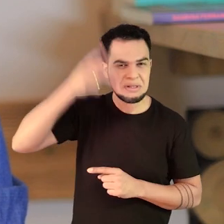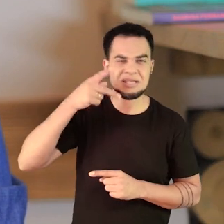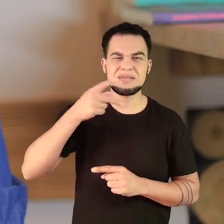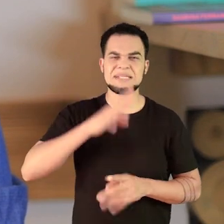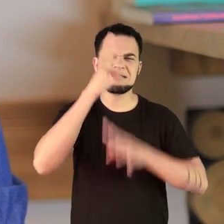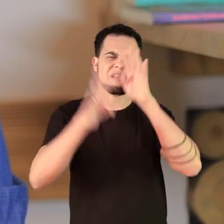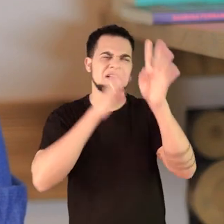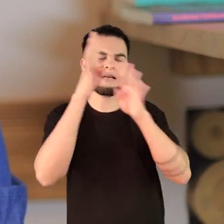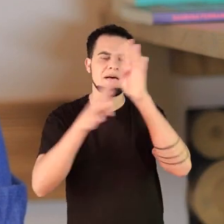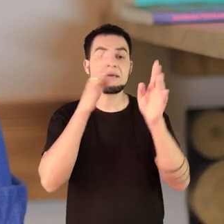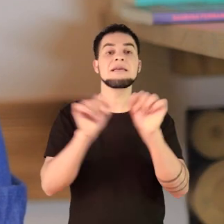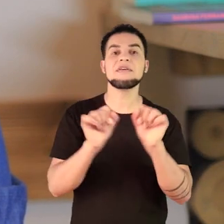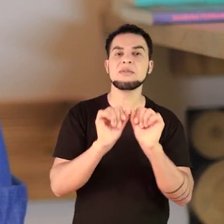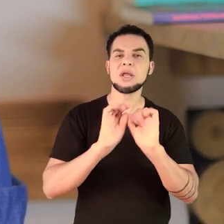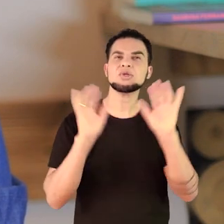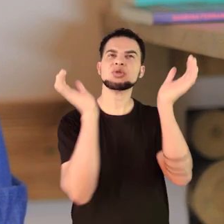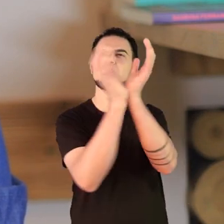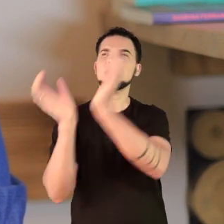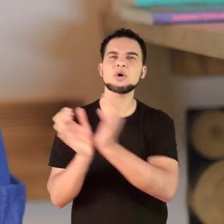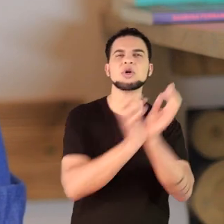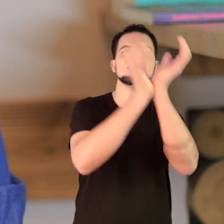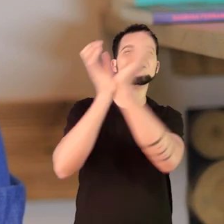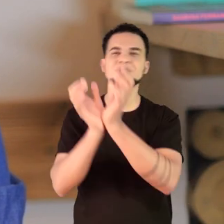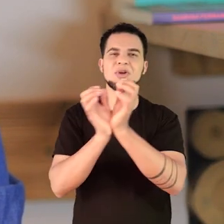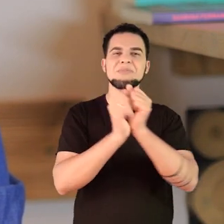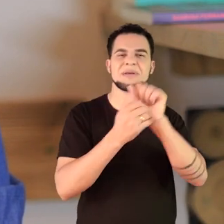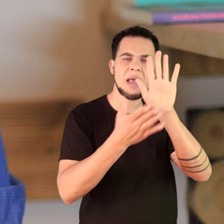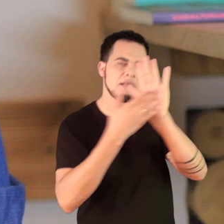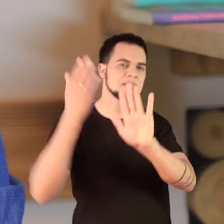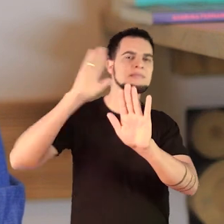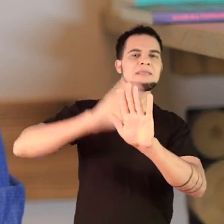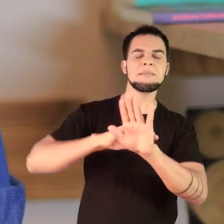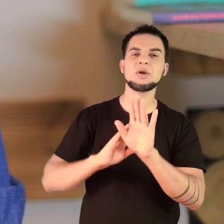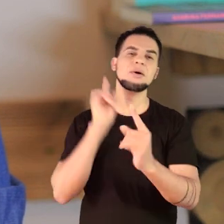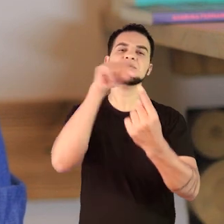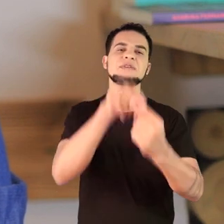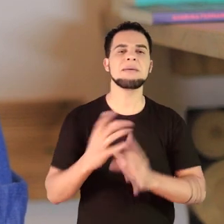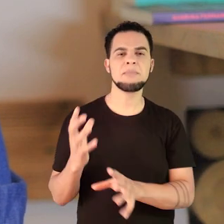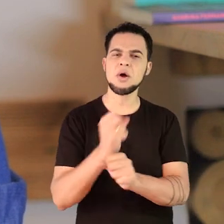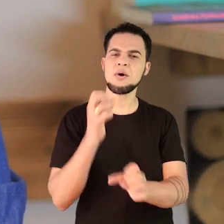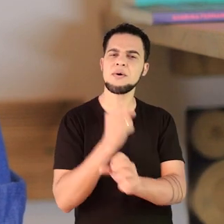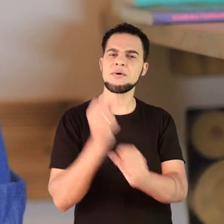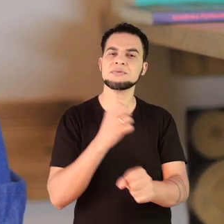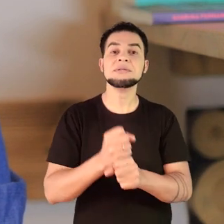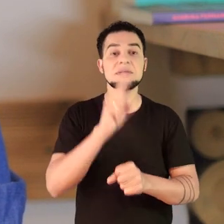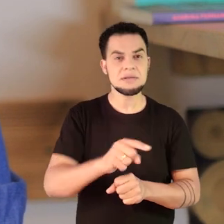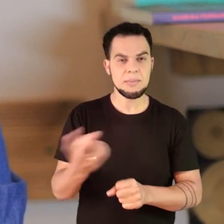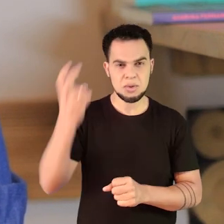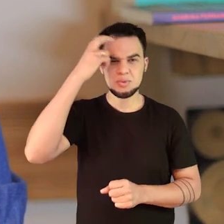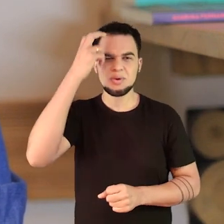de austeridade, promovida pelas agências de fomento e mascaradas pela lógica produtivista. Além de uma